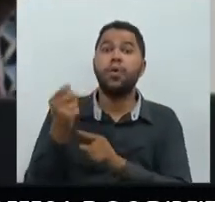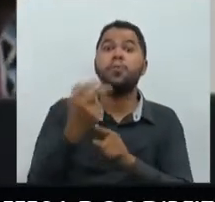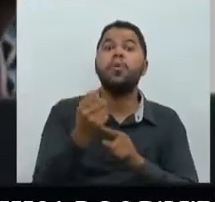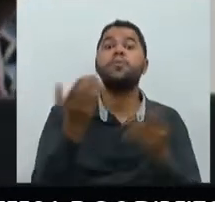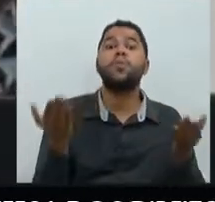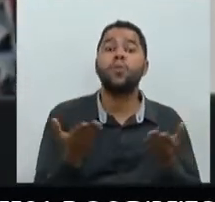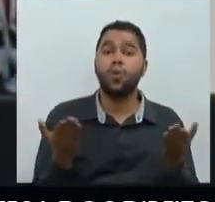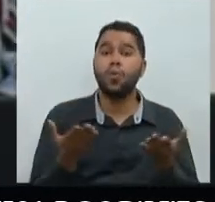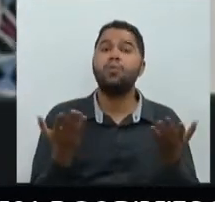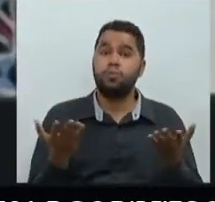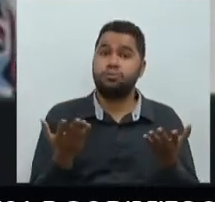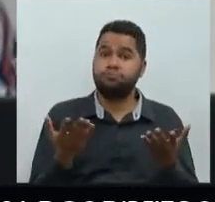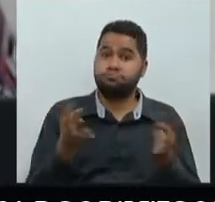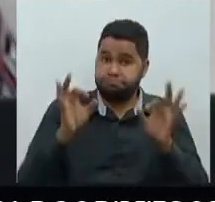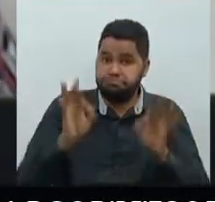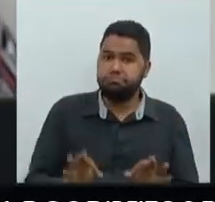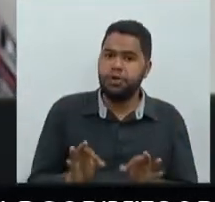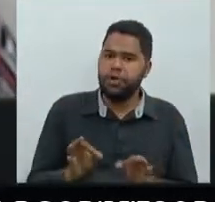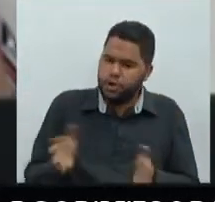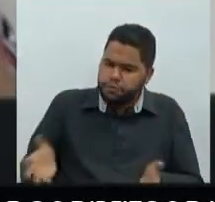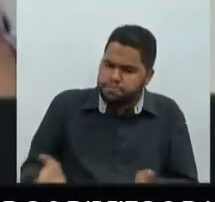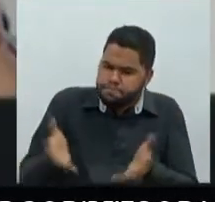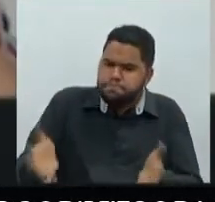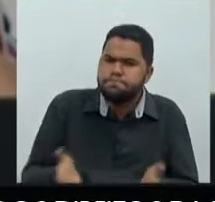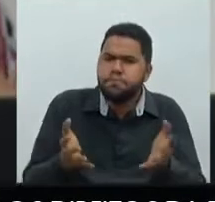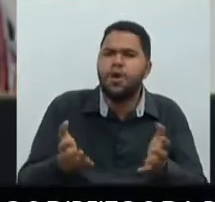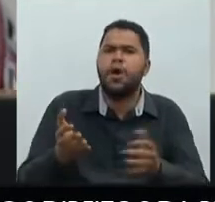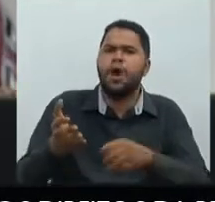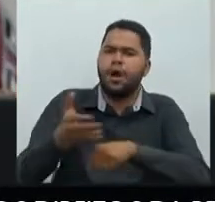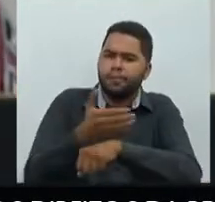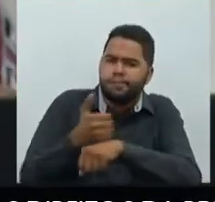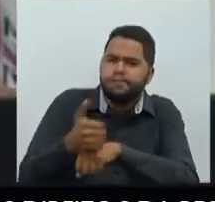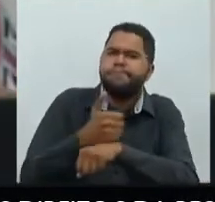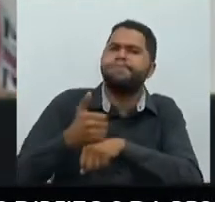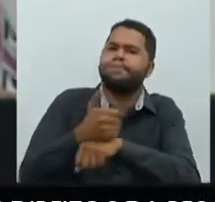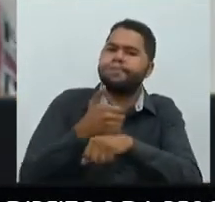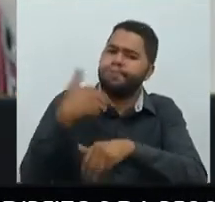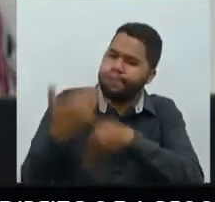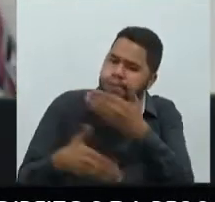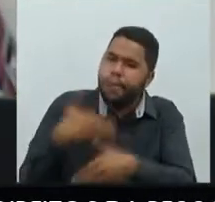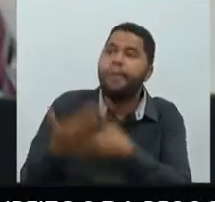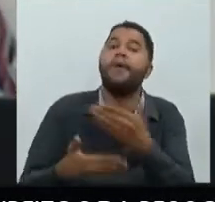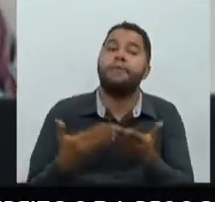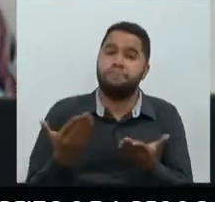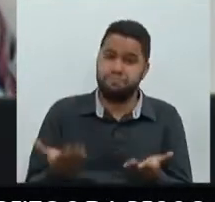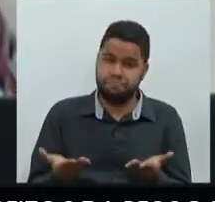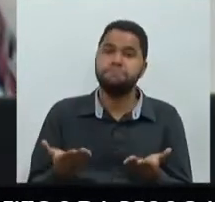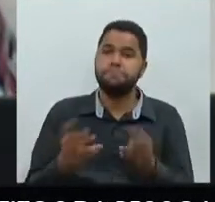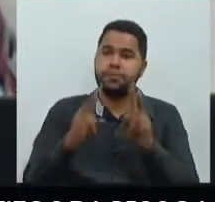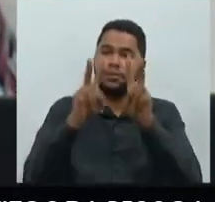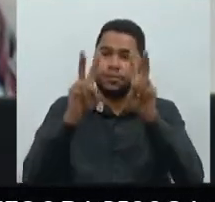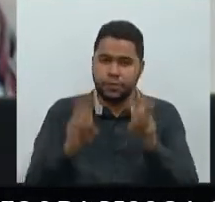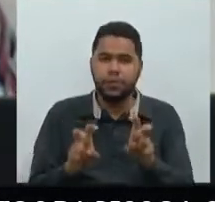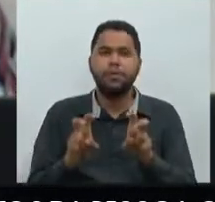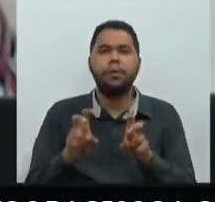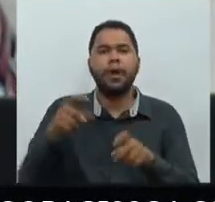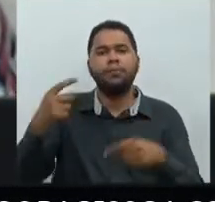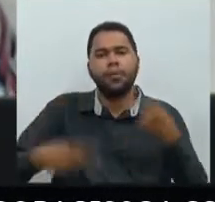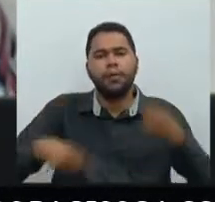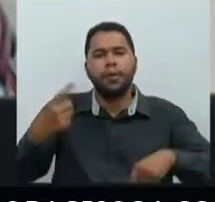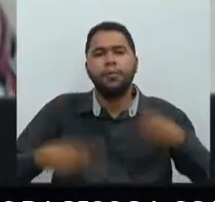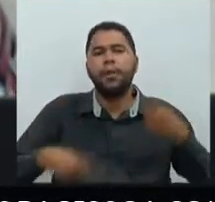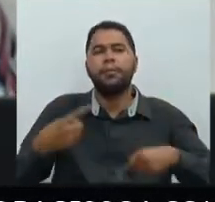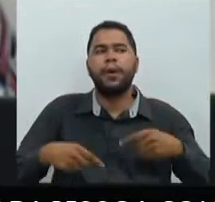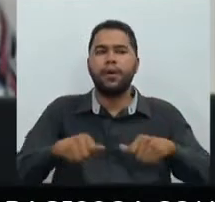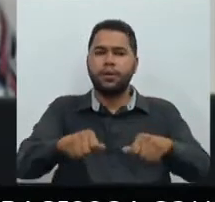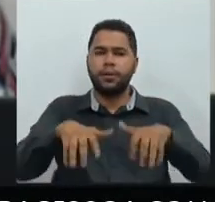que hoje realmente investem em profissionalização. Então, nós vamos ter uma grande temática aqui de debate numa audiência